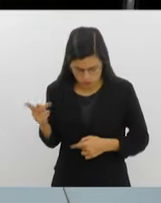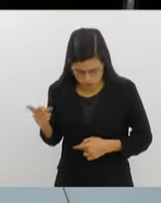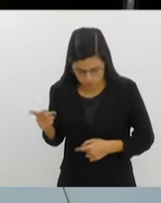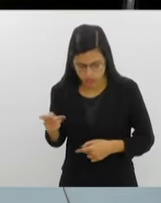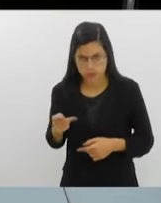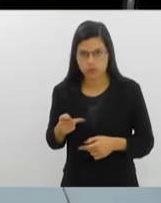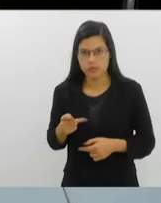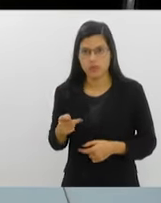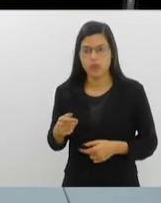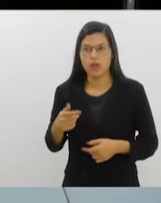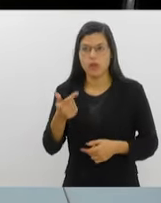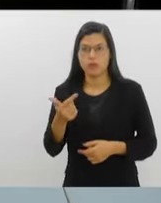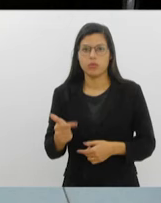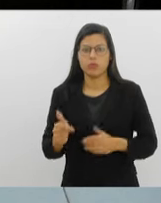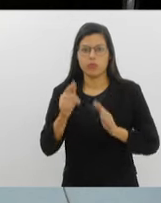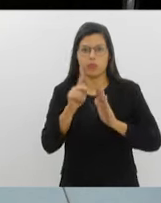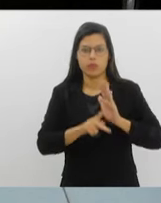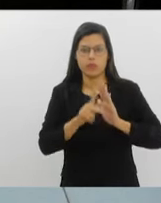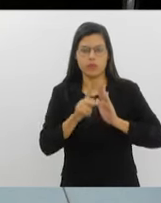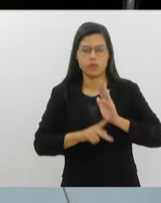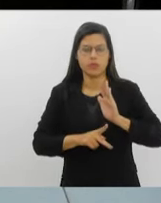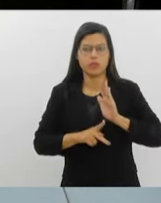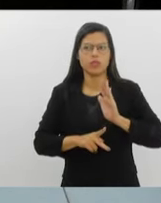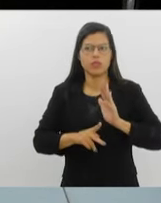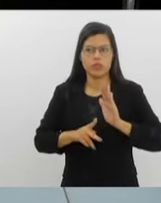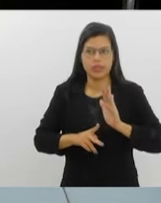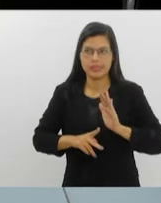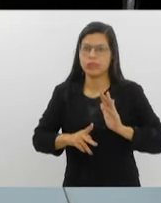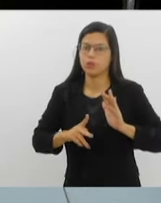projeto cheio de vertentes polêmicas.